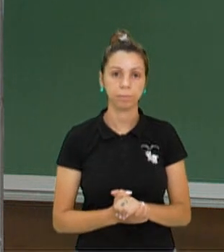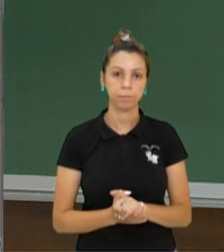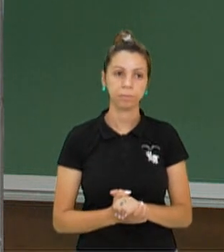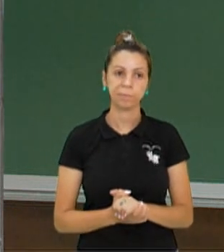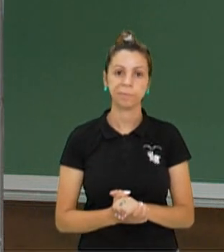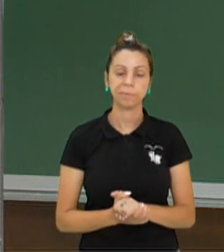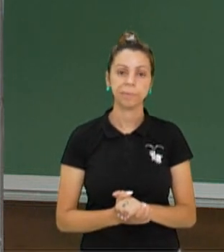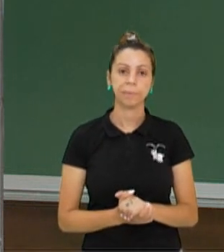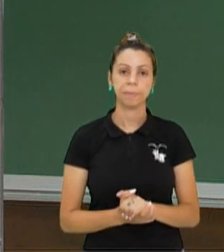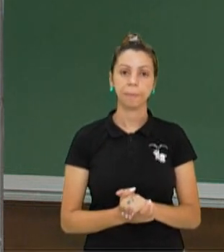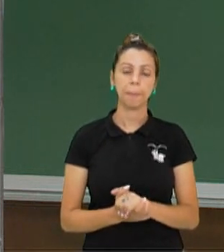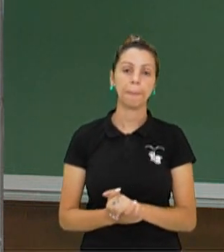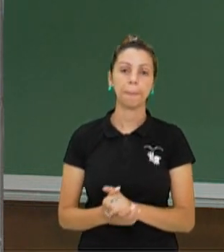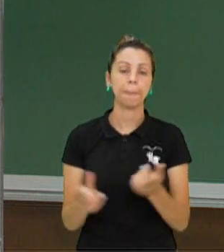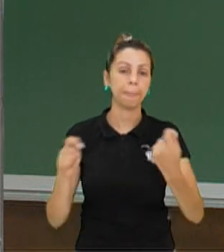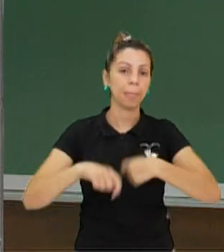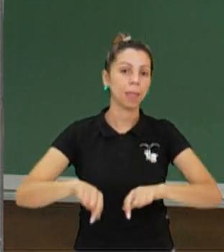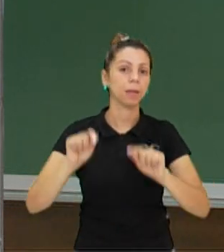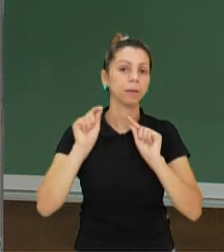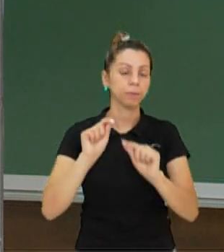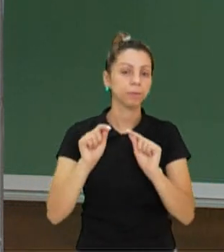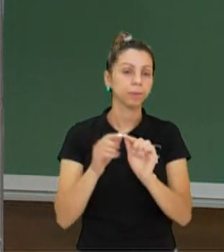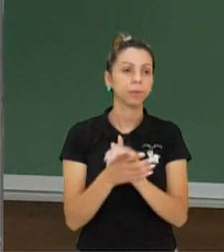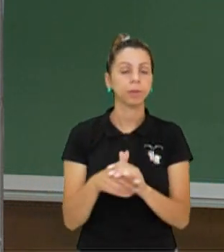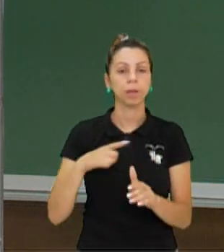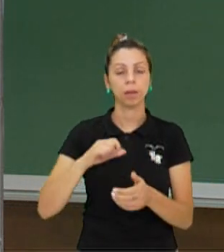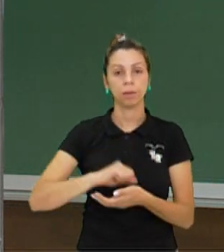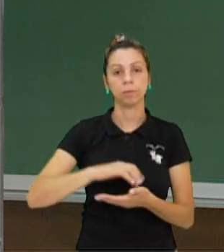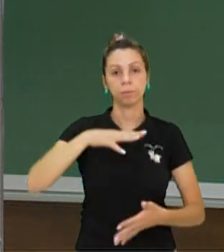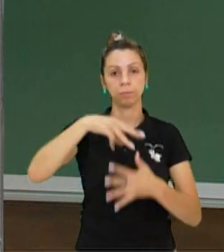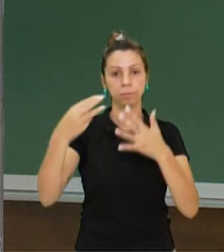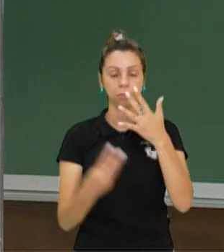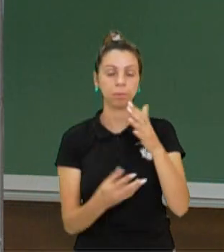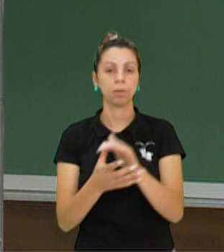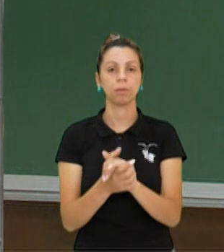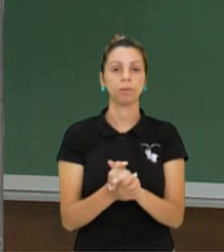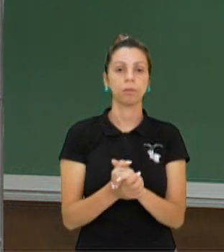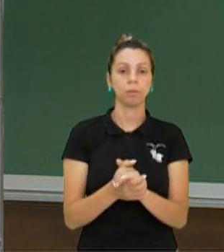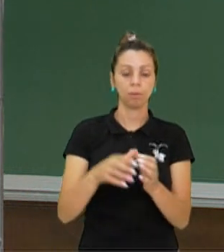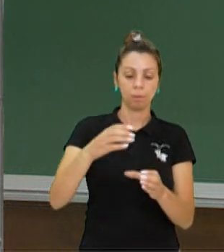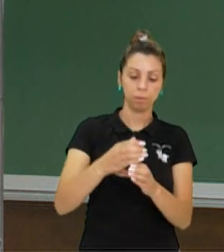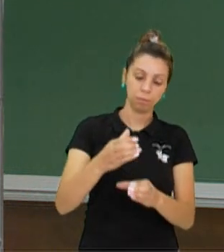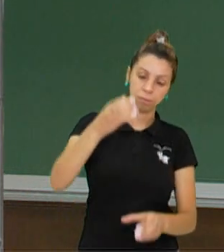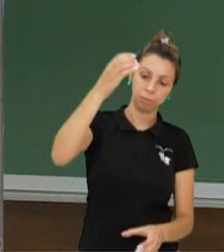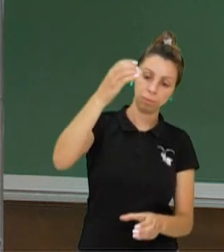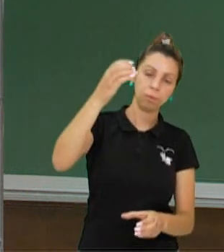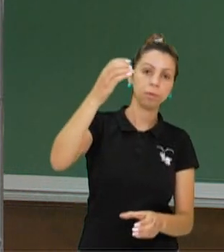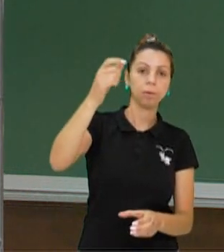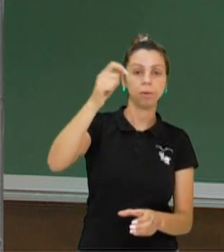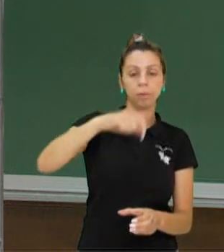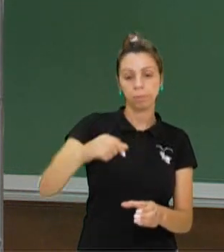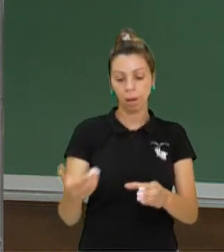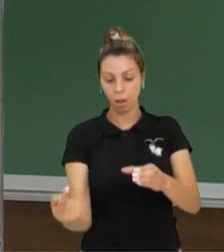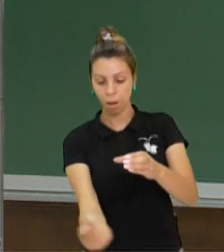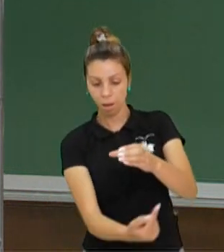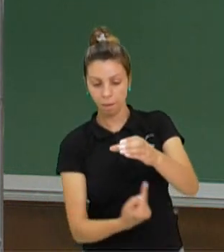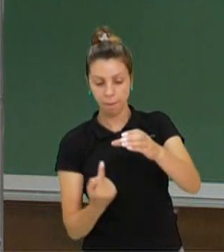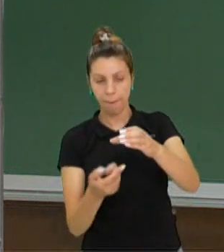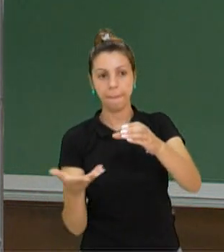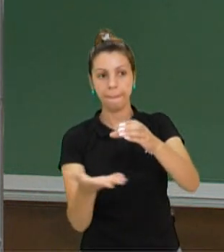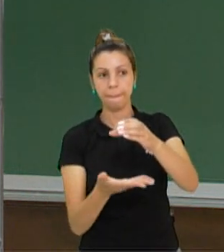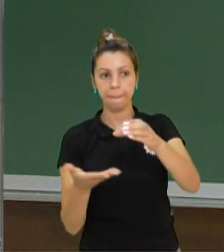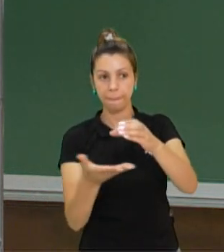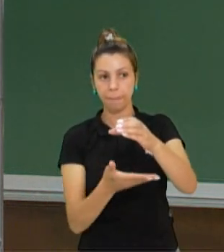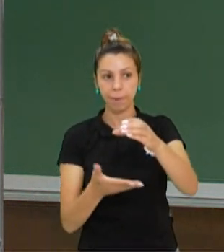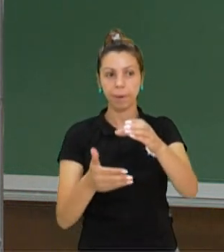E olha só esse, diz assim como nos prismas, o volume do cilindro é dado pelo produto da área da base, que eu chamei